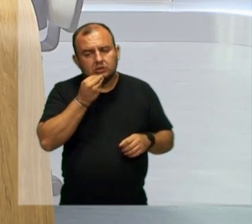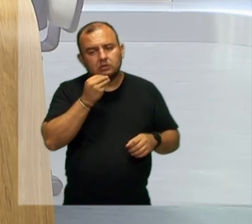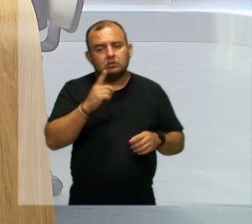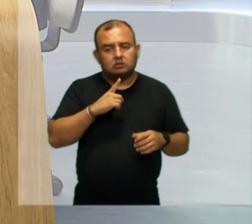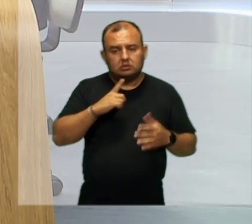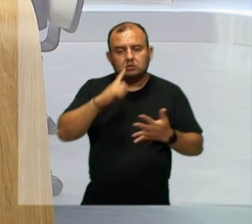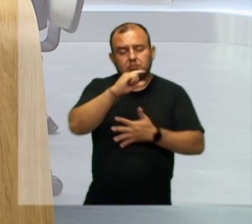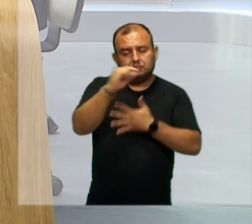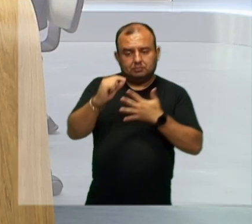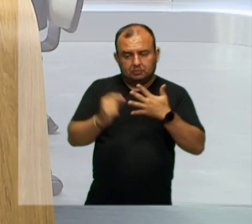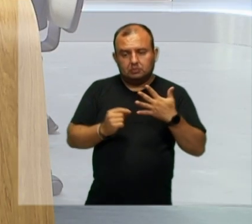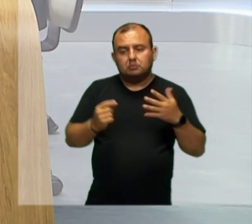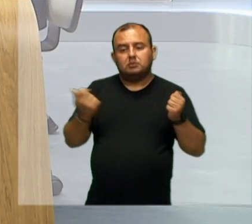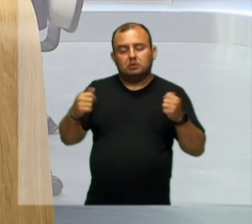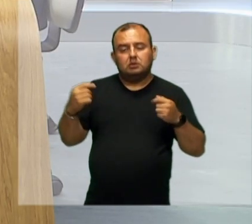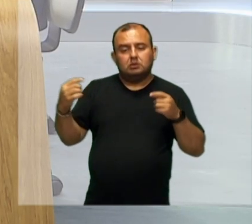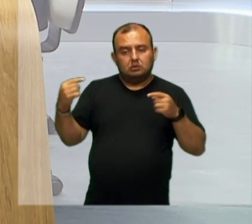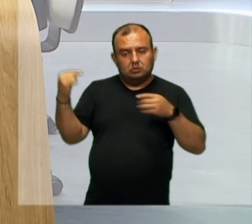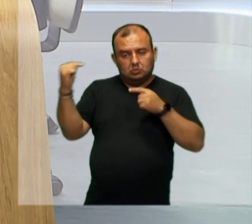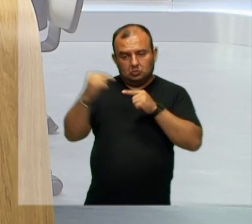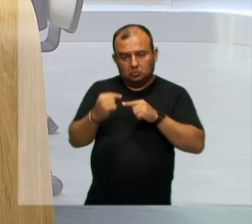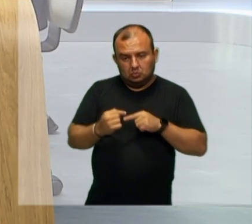alguns critérios que têm que ser atendidos também.